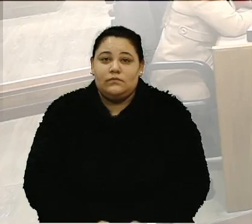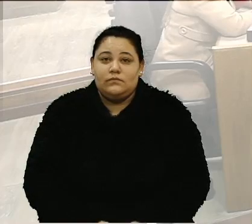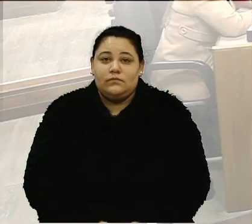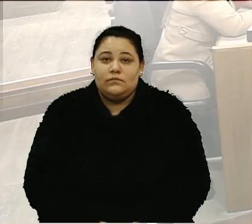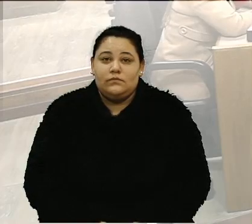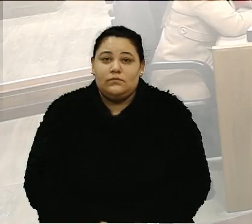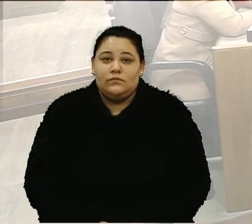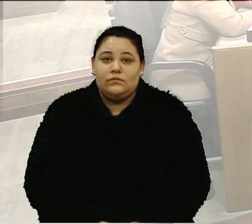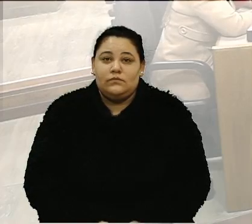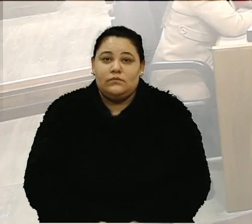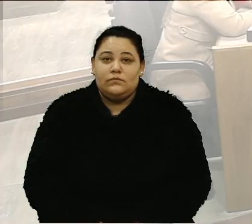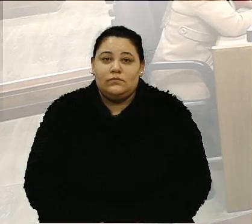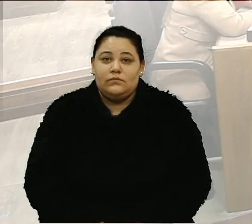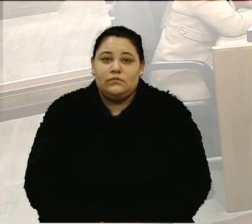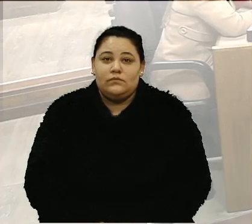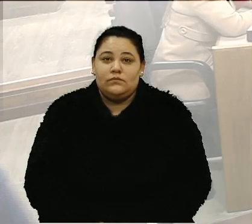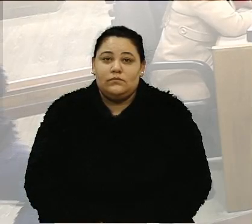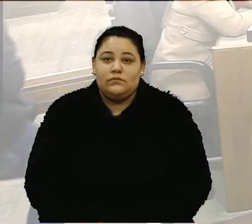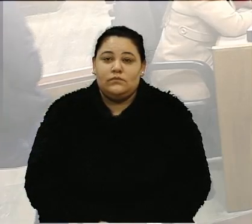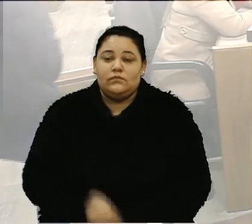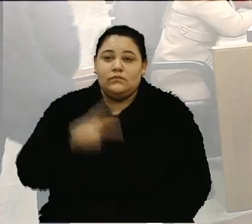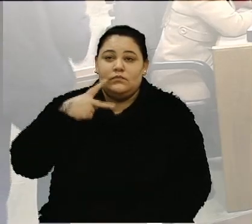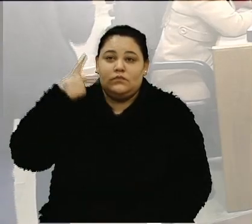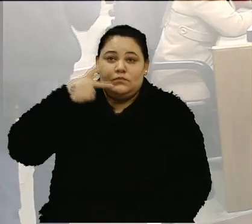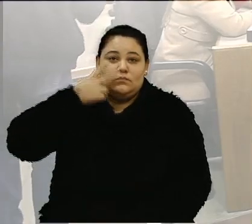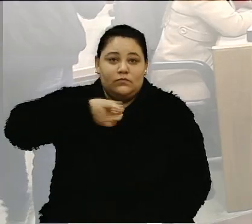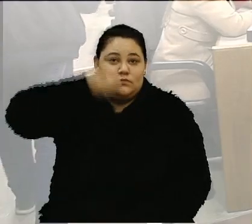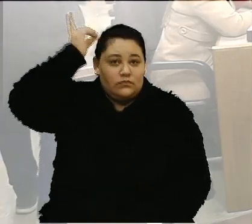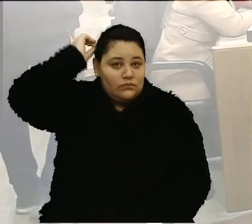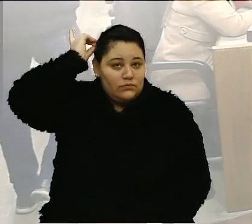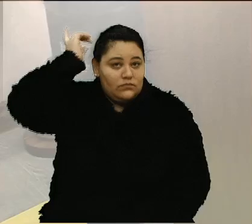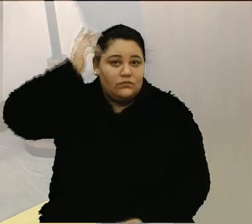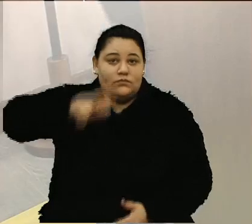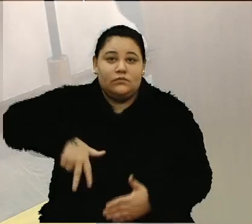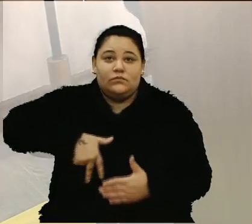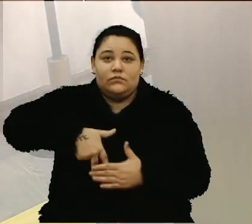Vereador Lucas Dio, então, na tribuna.